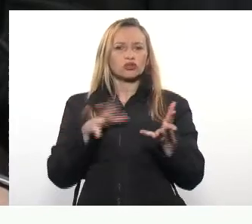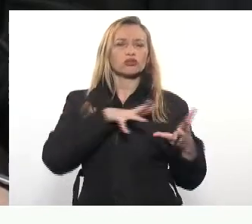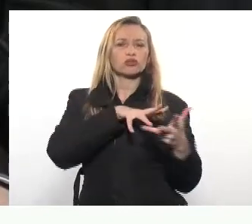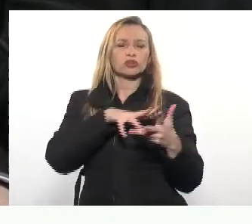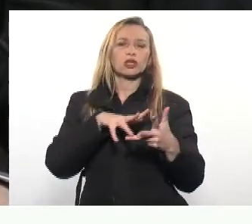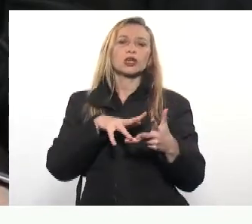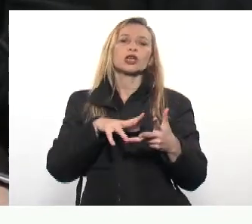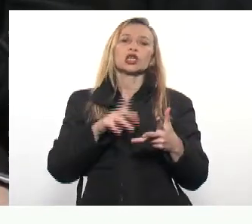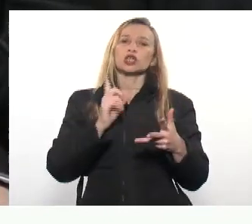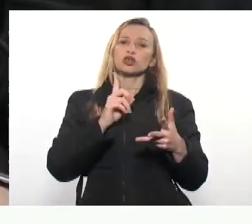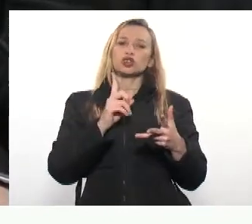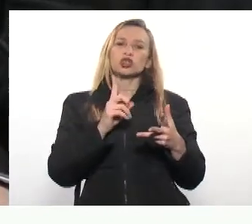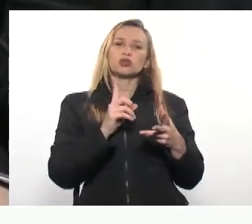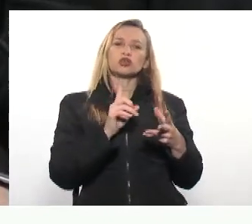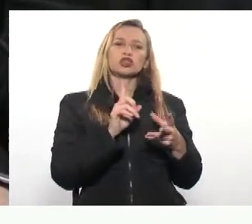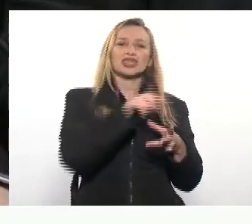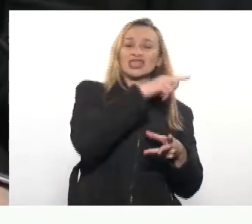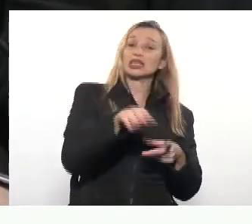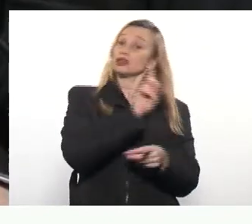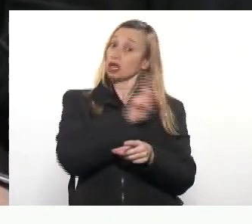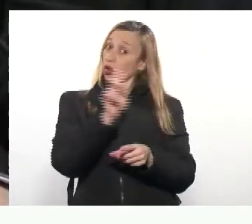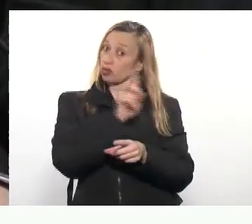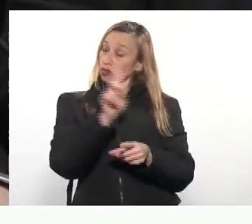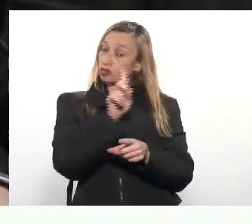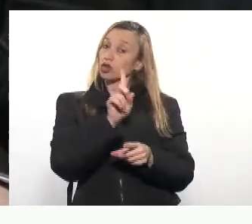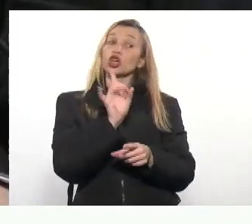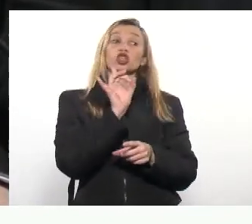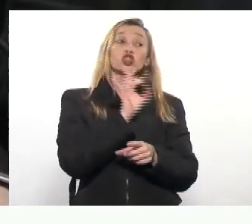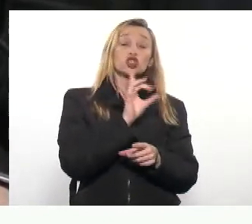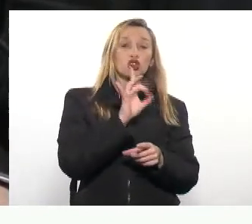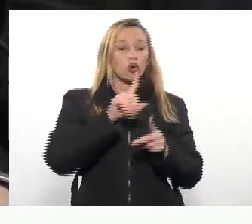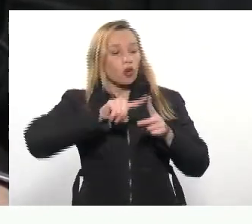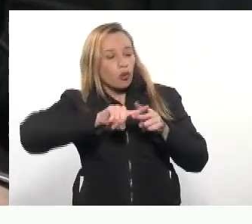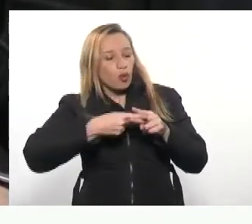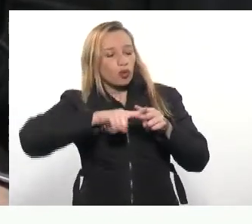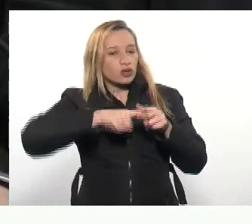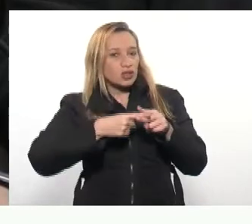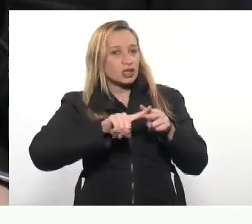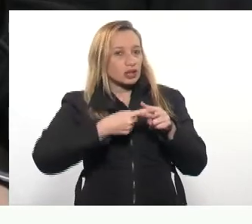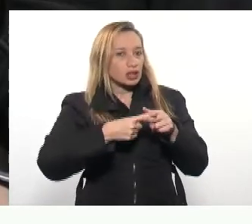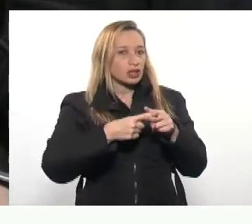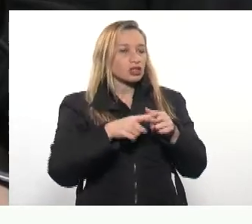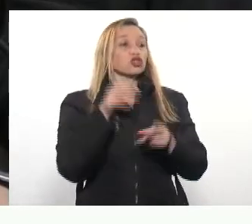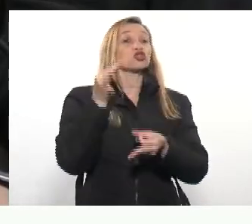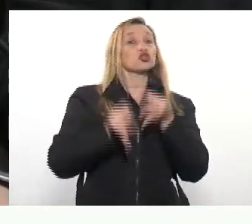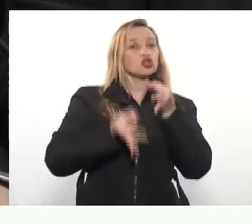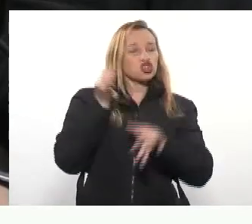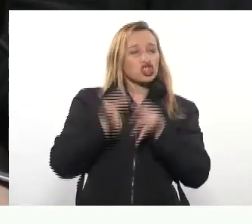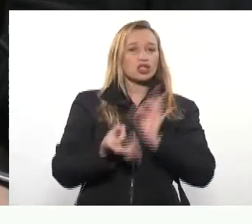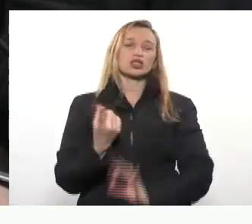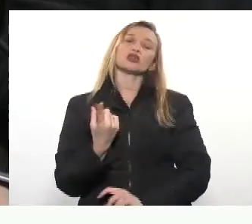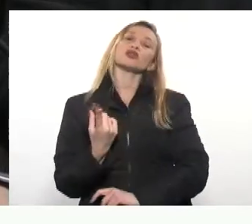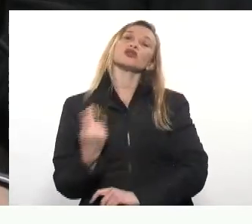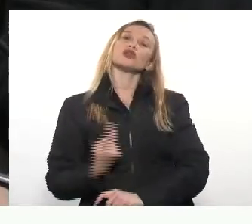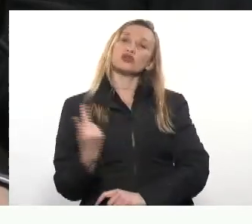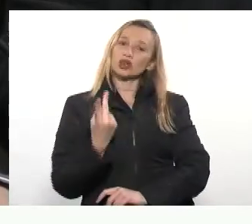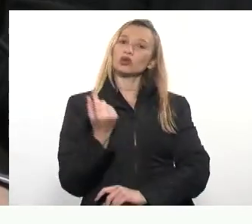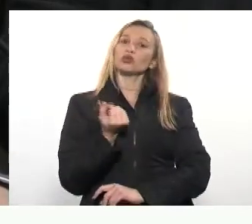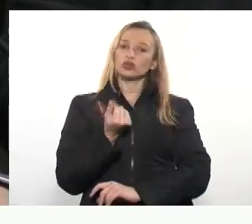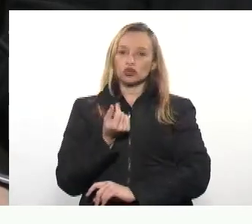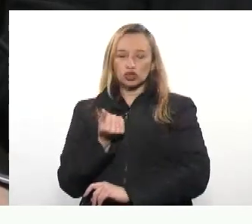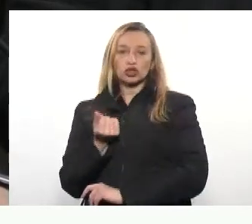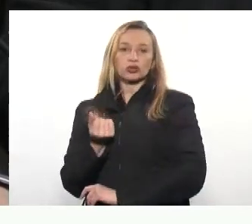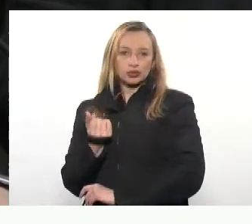A gente não está abrindo mão dessa receita, não, tá? A gente está só fazendo uma modelagem e uma justiça tarifária, que eu entendo que